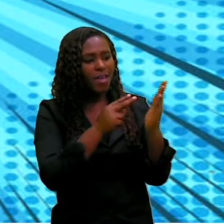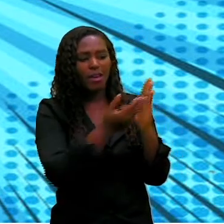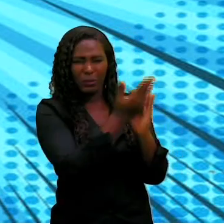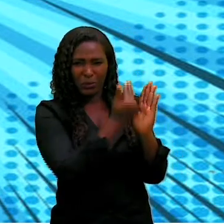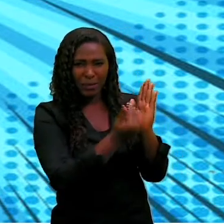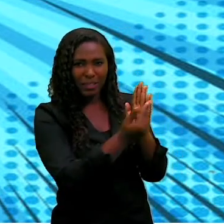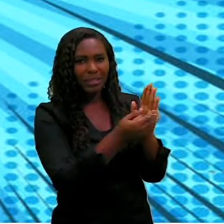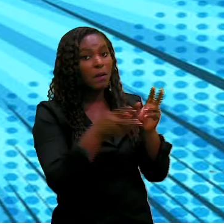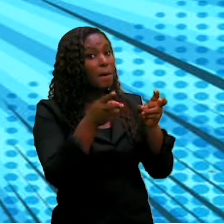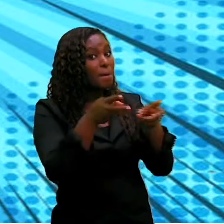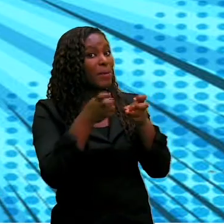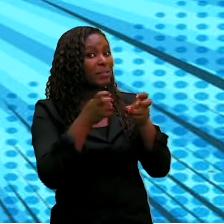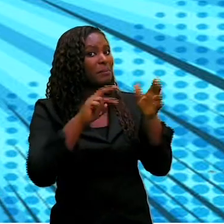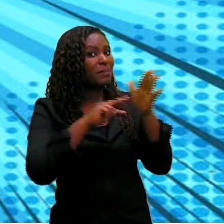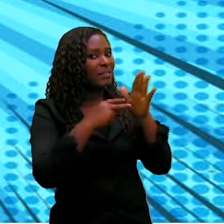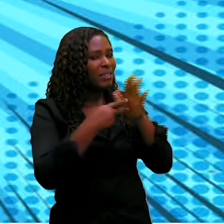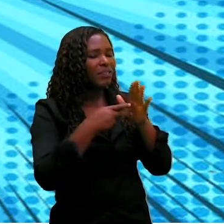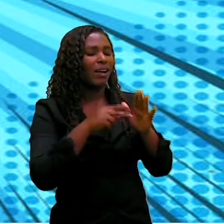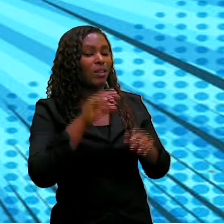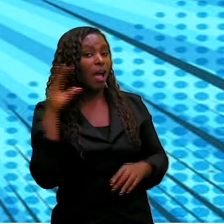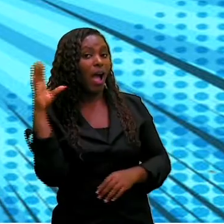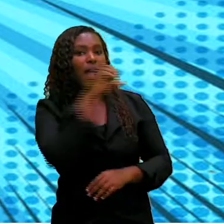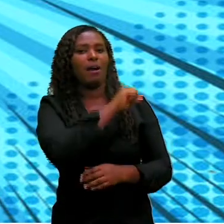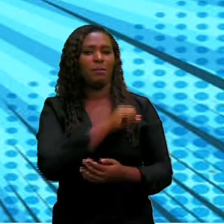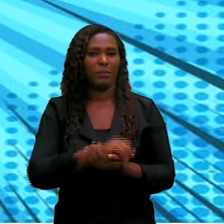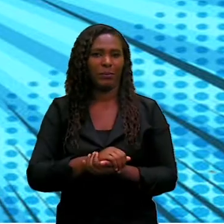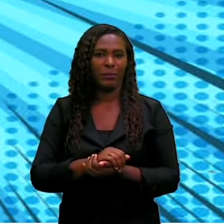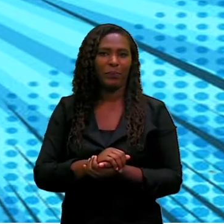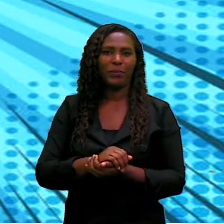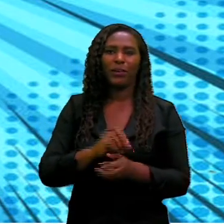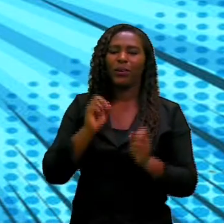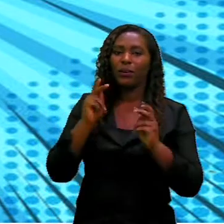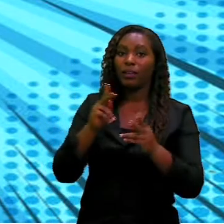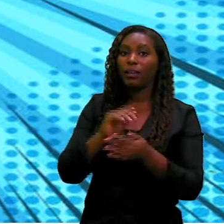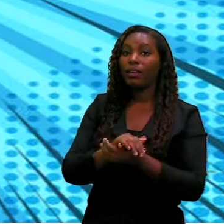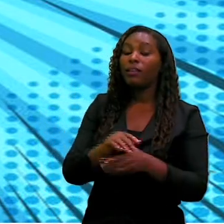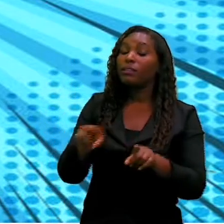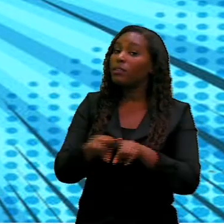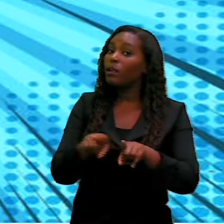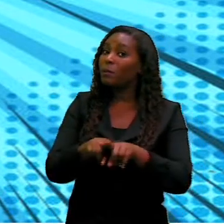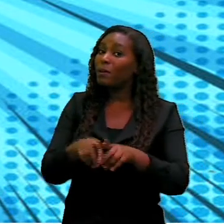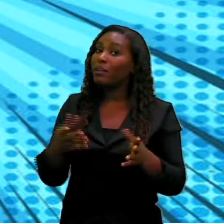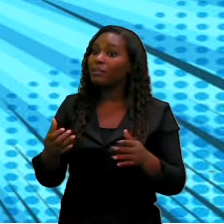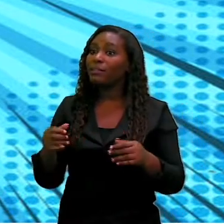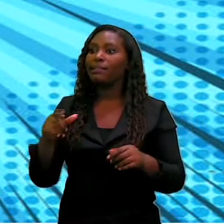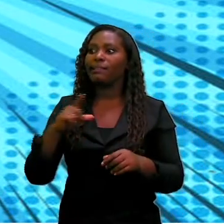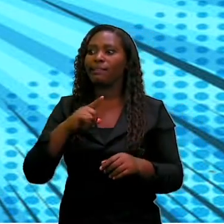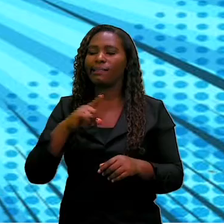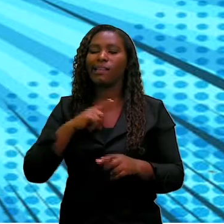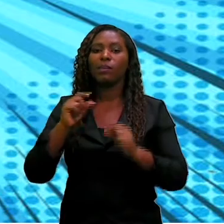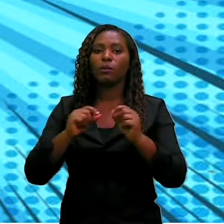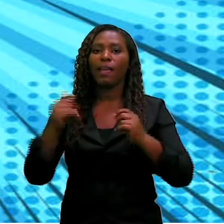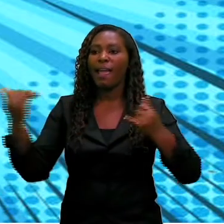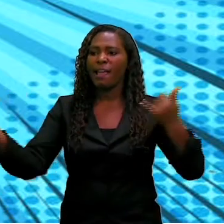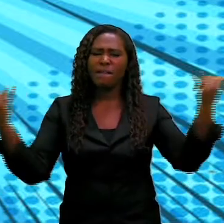direitinho. Preste atenção em tudo que acontece em volta, preste atenção em tudo que acontece em volta. Por que eu falo isso? Ainda falei 2 vezes ainda,